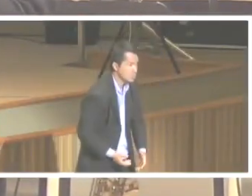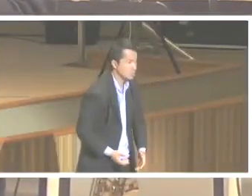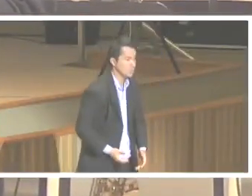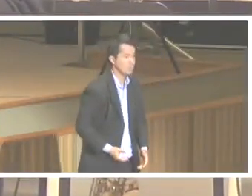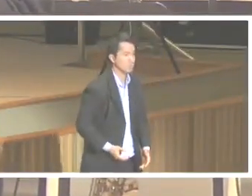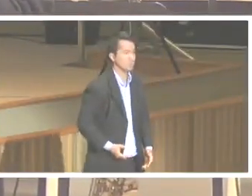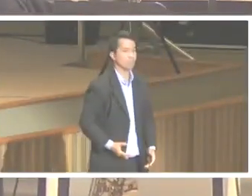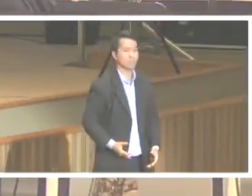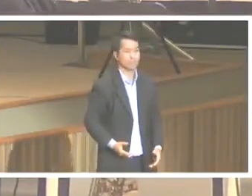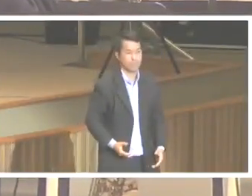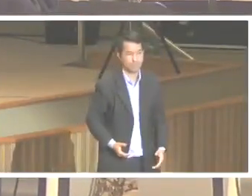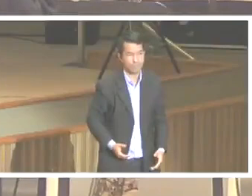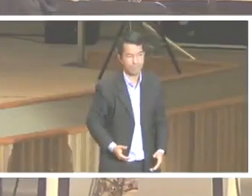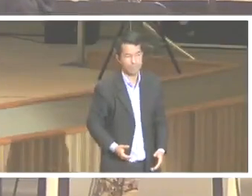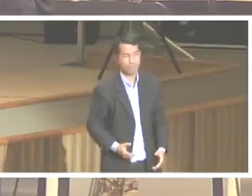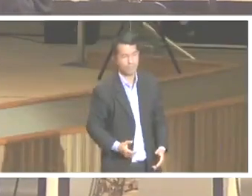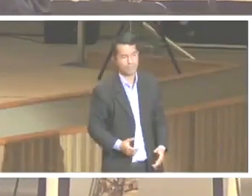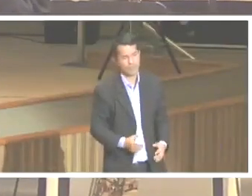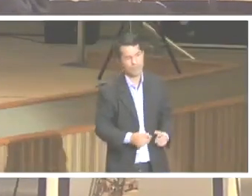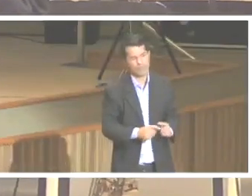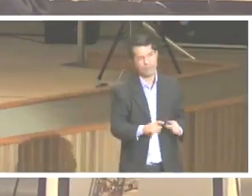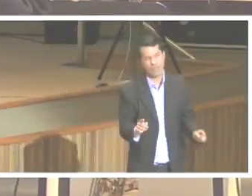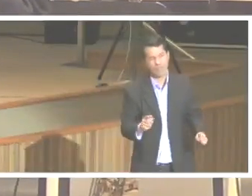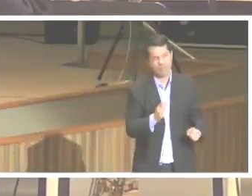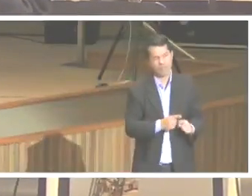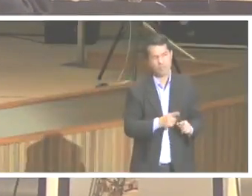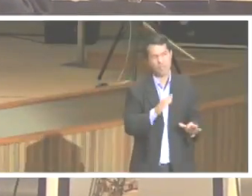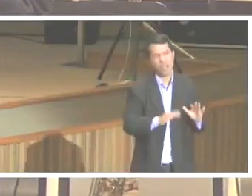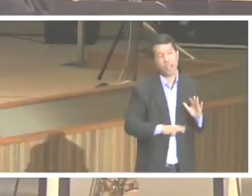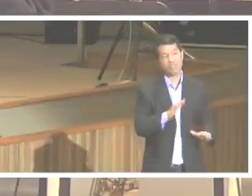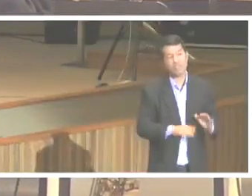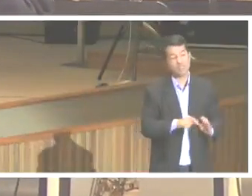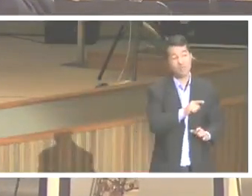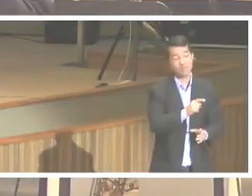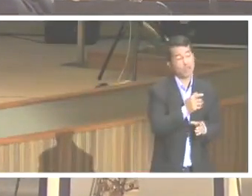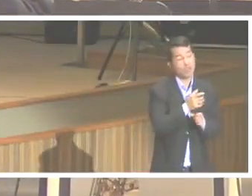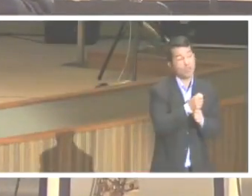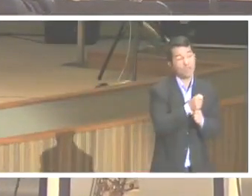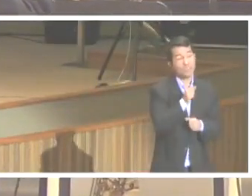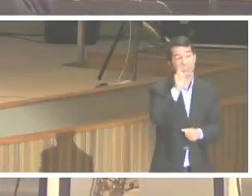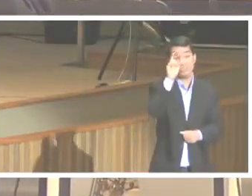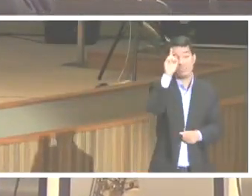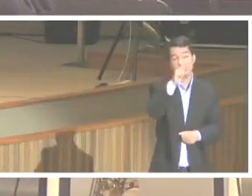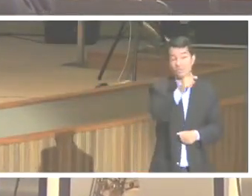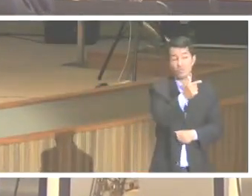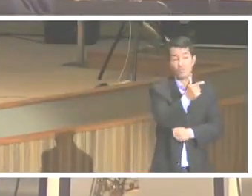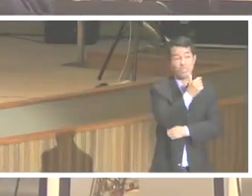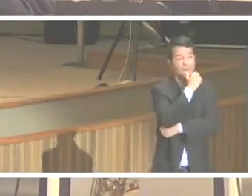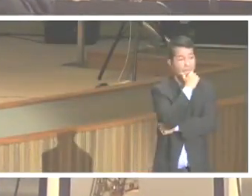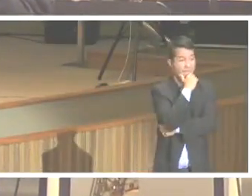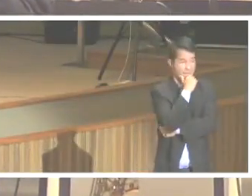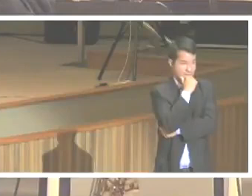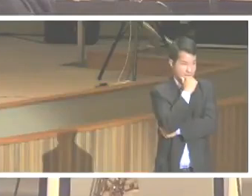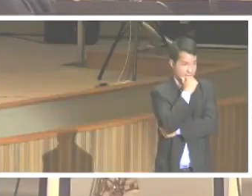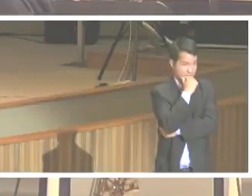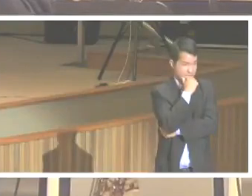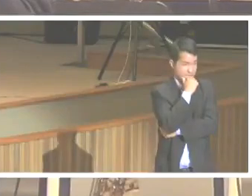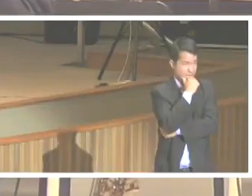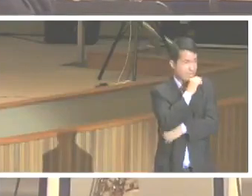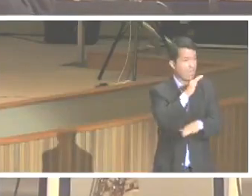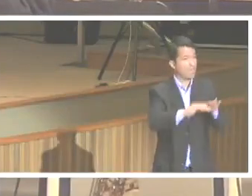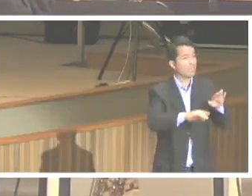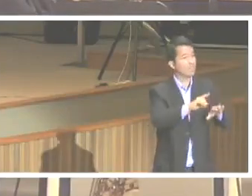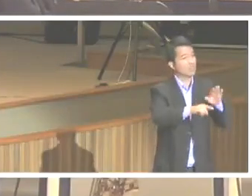e porque às vezes você tem mais dificuldade de confiar nesse deus no que nos